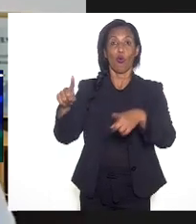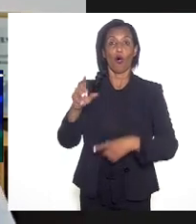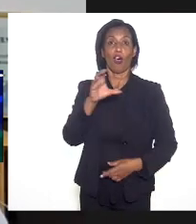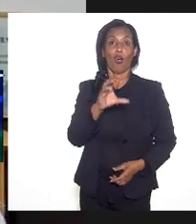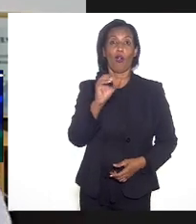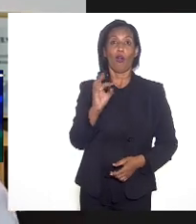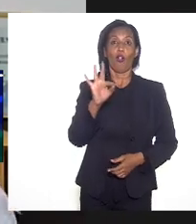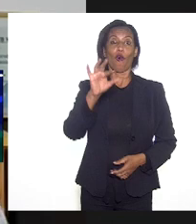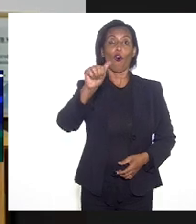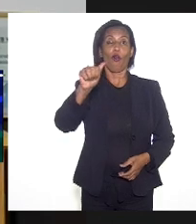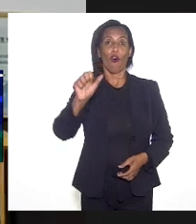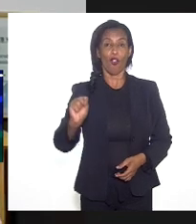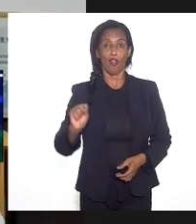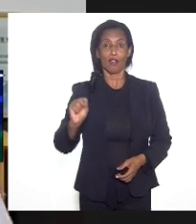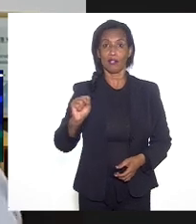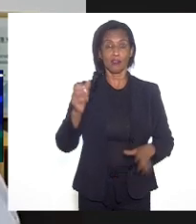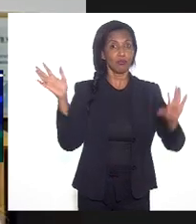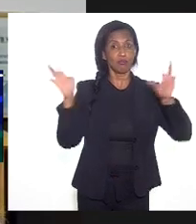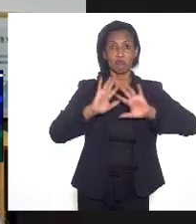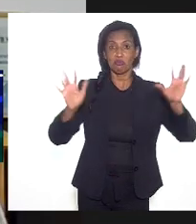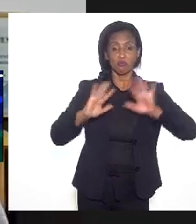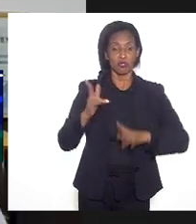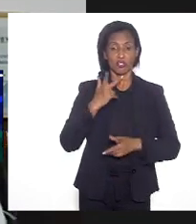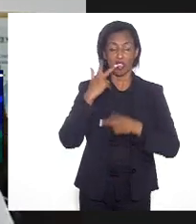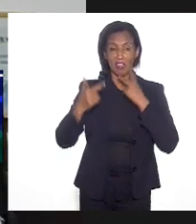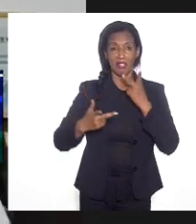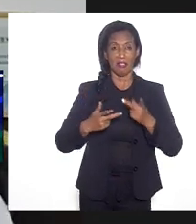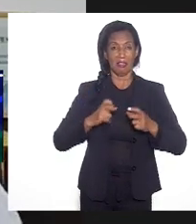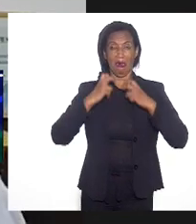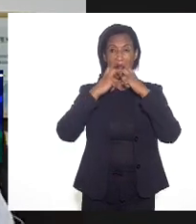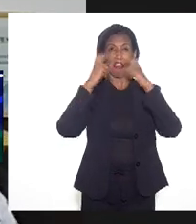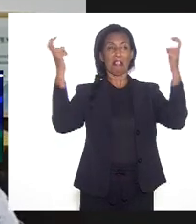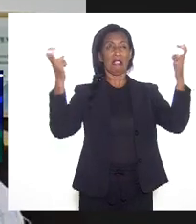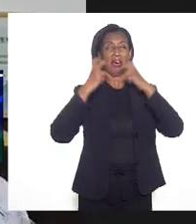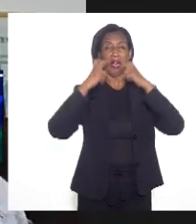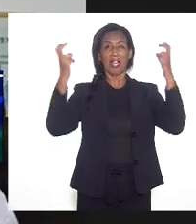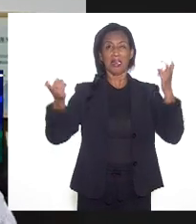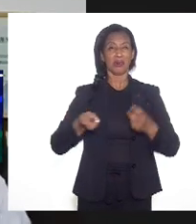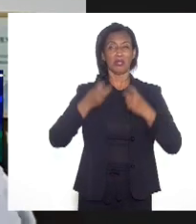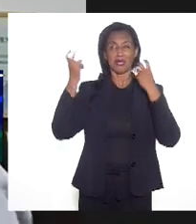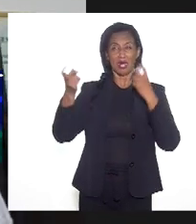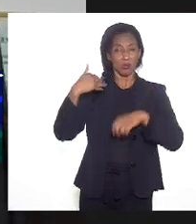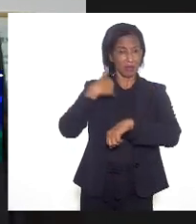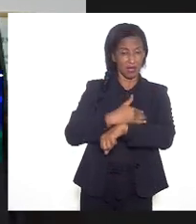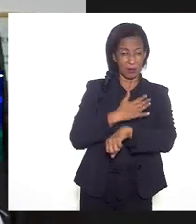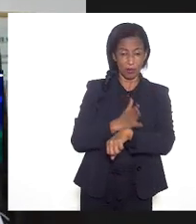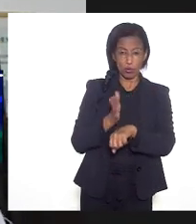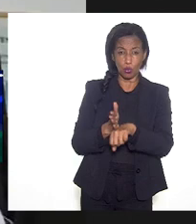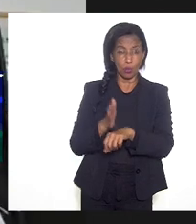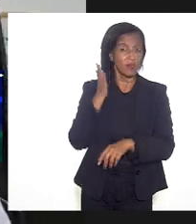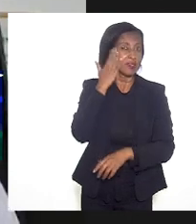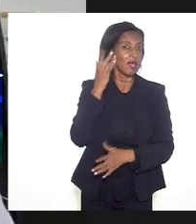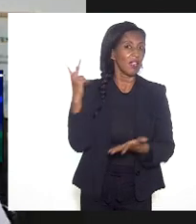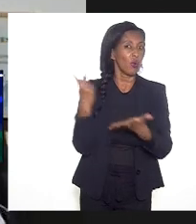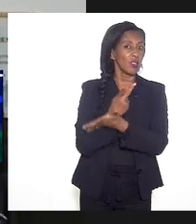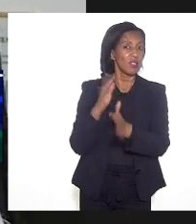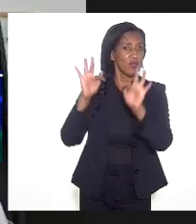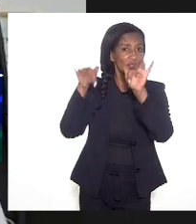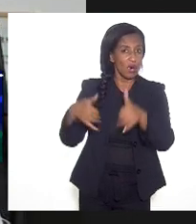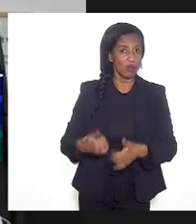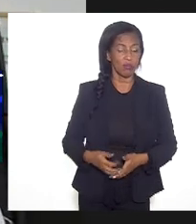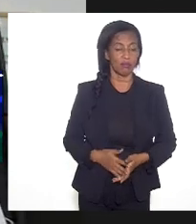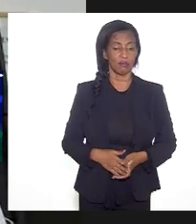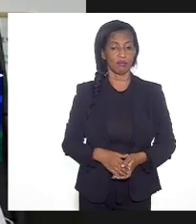cotas, eles não me deixaram, eles ficaram vaiando, gritando o tempo inteiro. E sabe o que aconteceu no final?